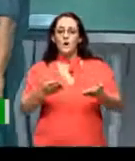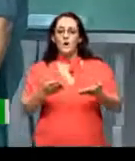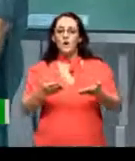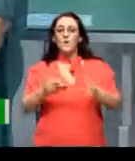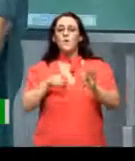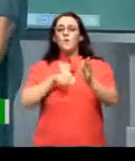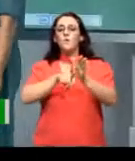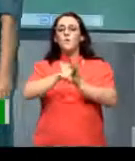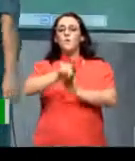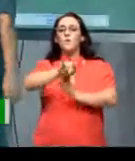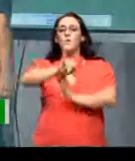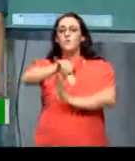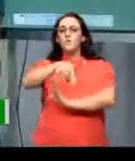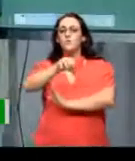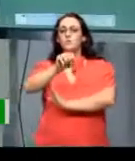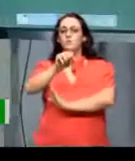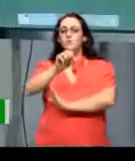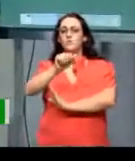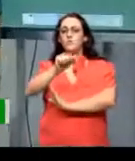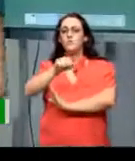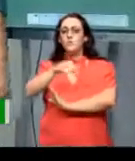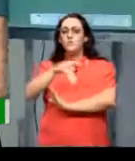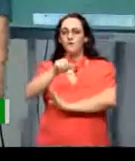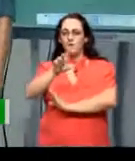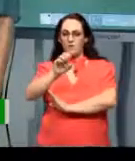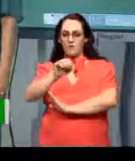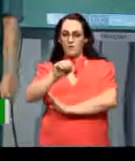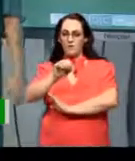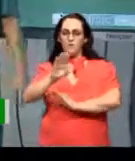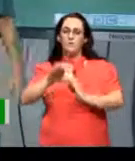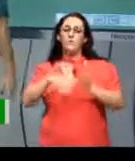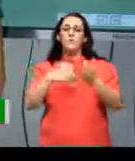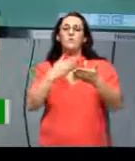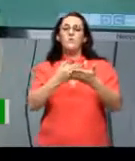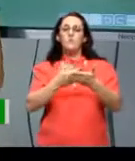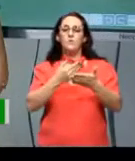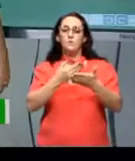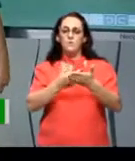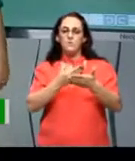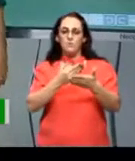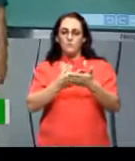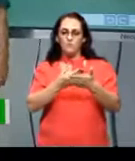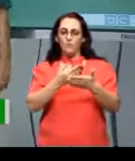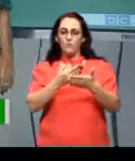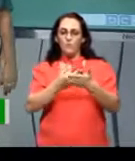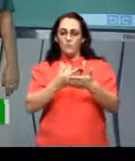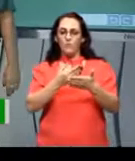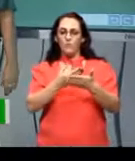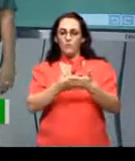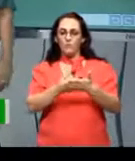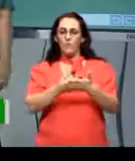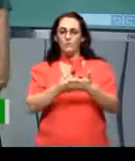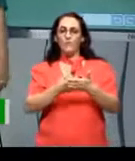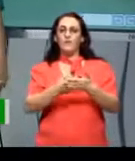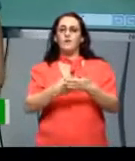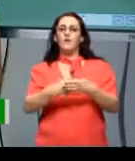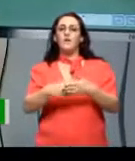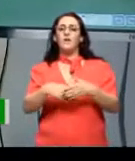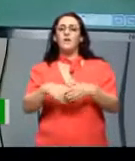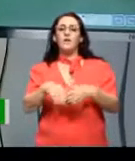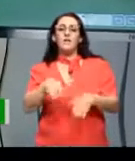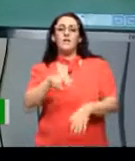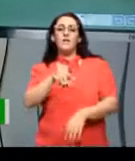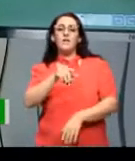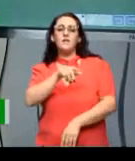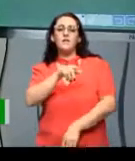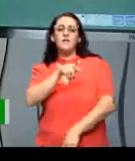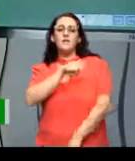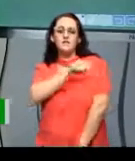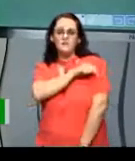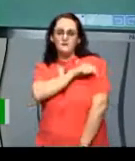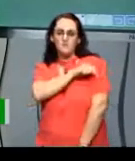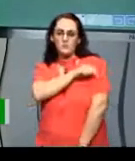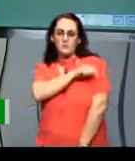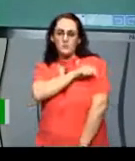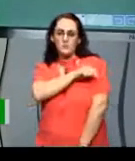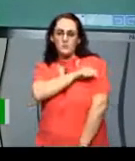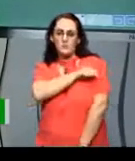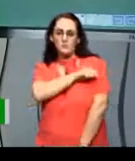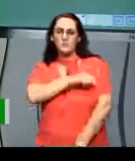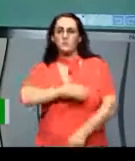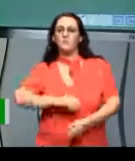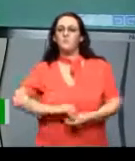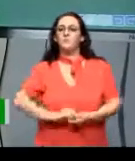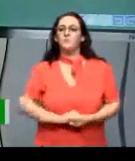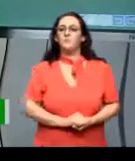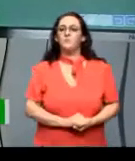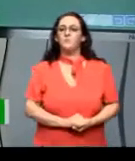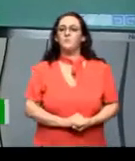João Vitor. Ele está na Escola Estadual Dr. Aurino Moraes, está no 7º ano.